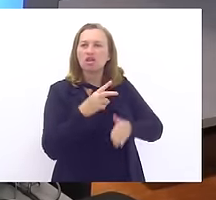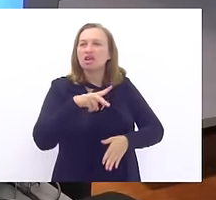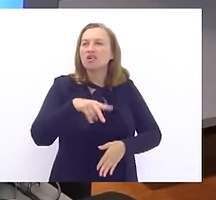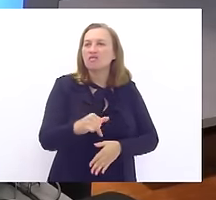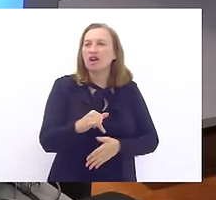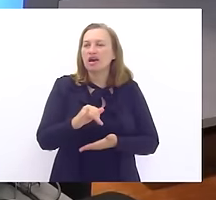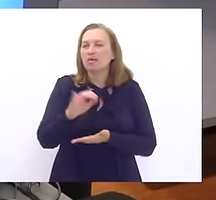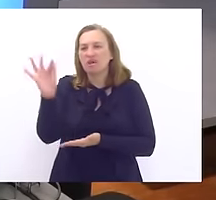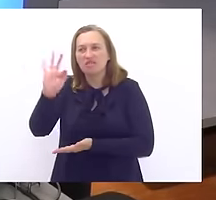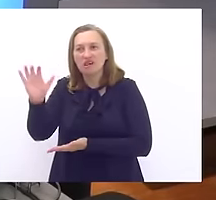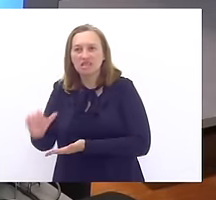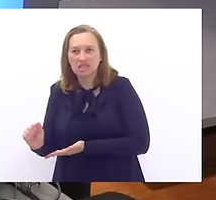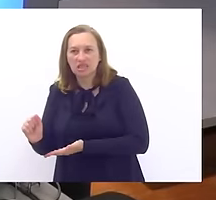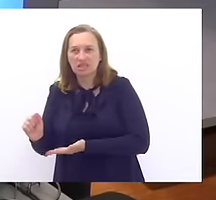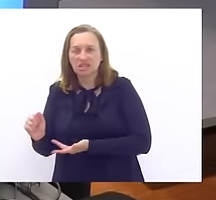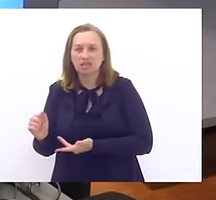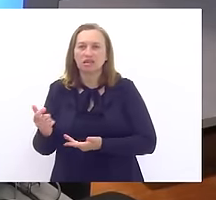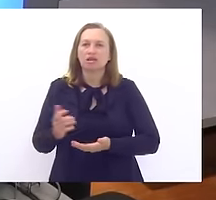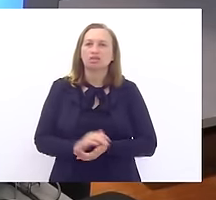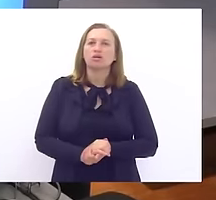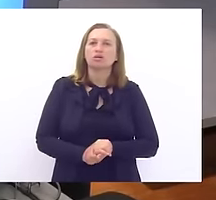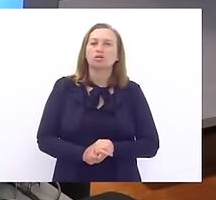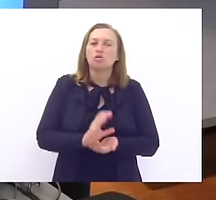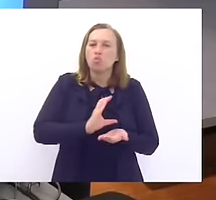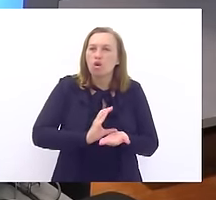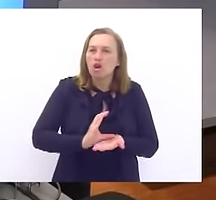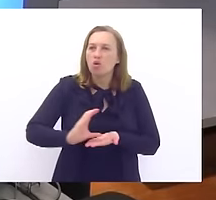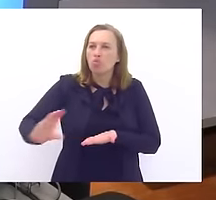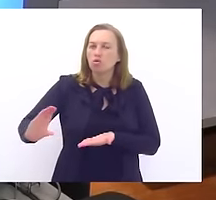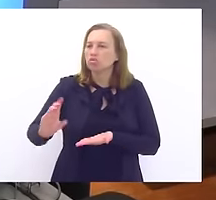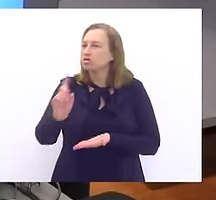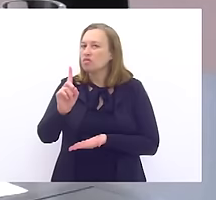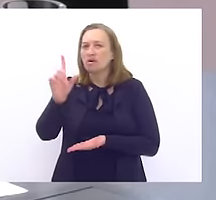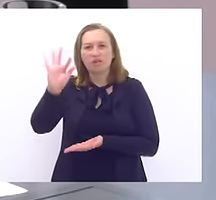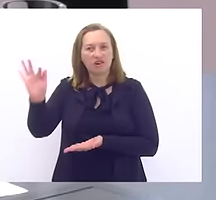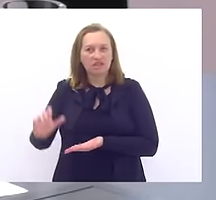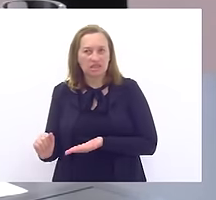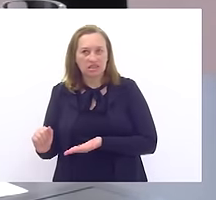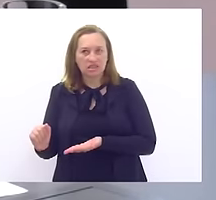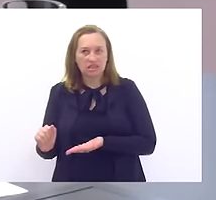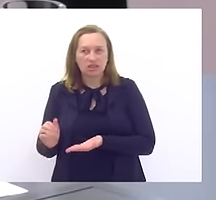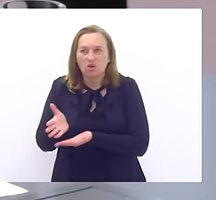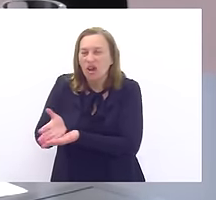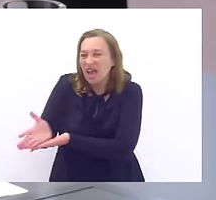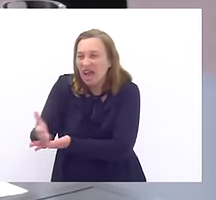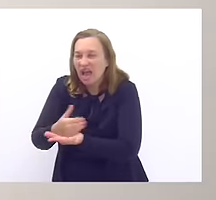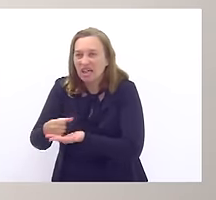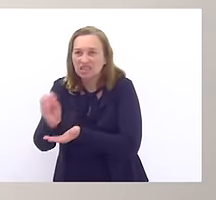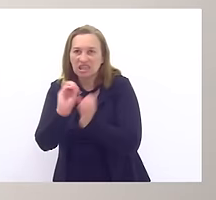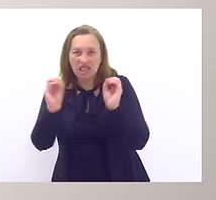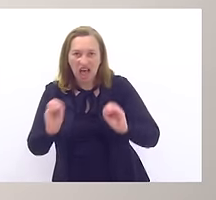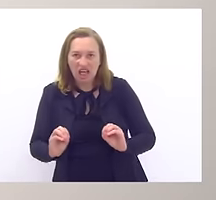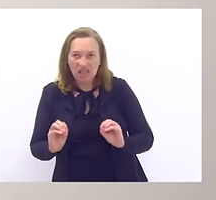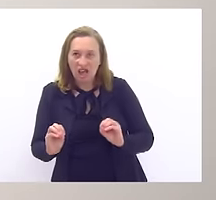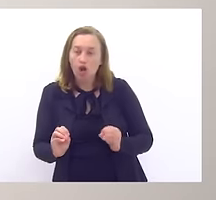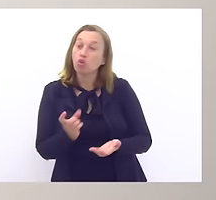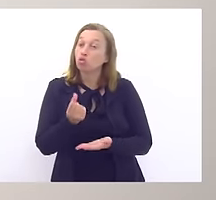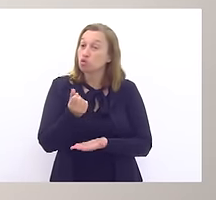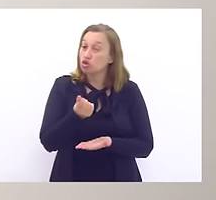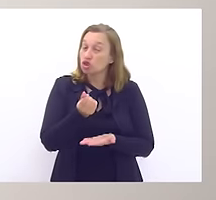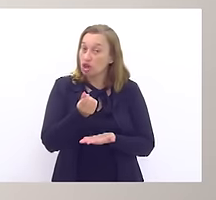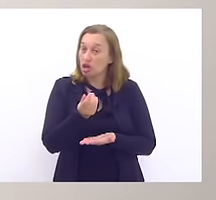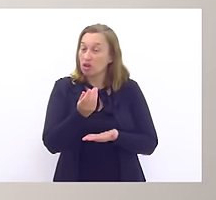fazenda sobre essa operação o recurso não vai para fazenda é importante a fazenda não arrecada nada o dinheiro vai para uma conta